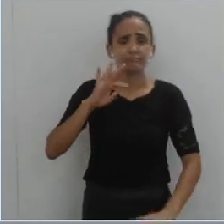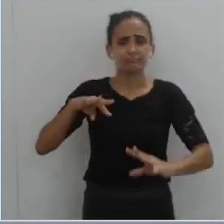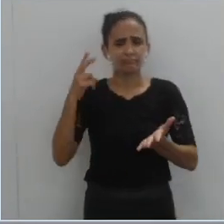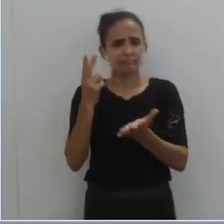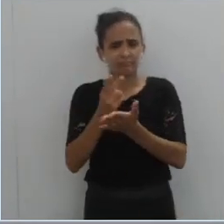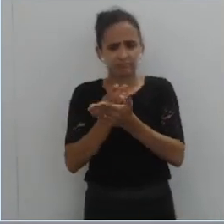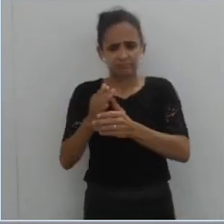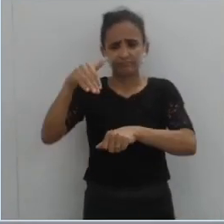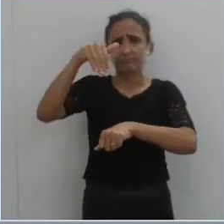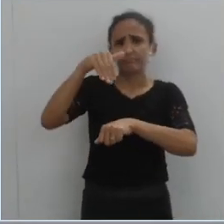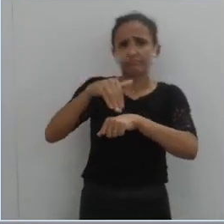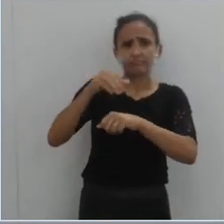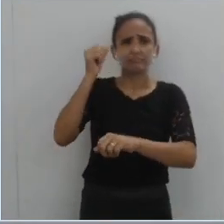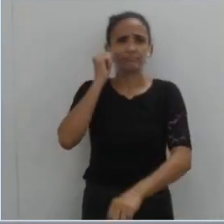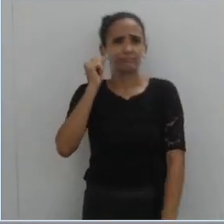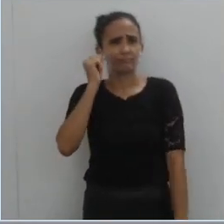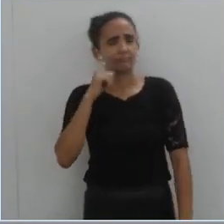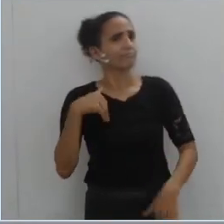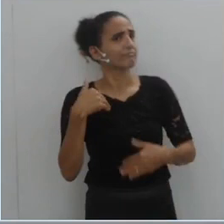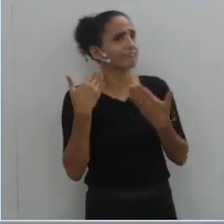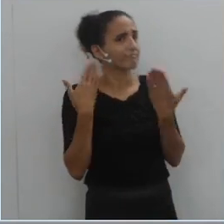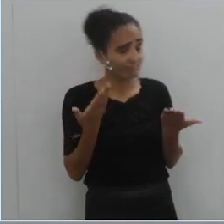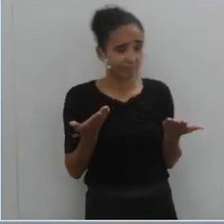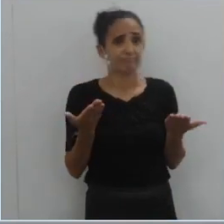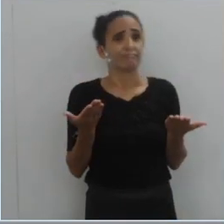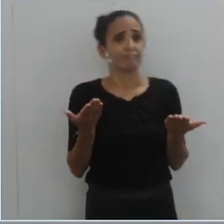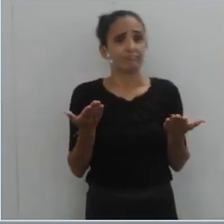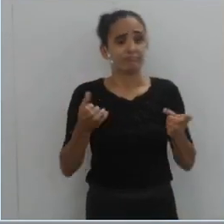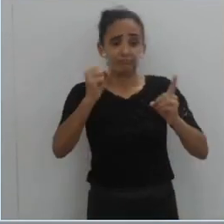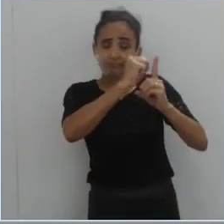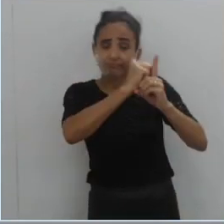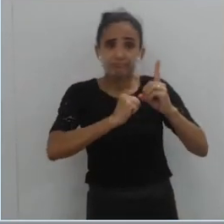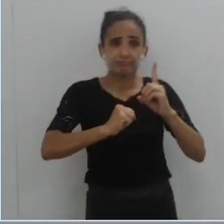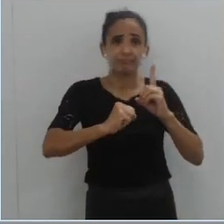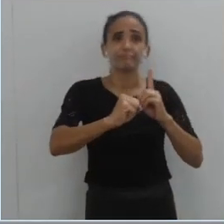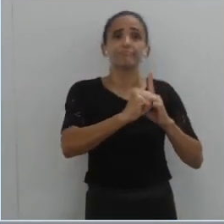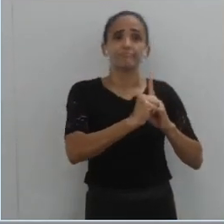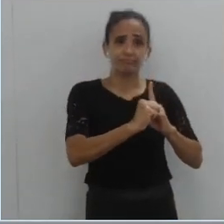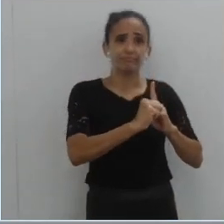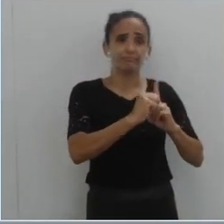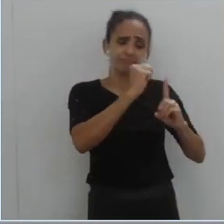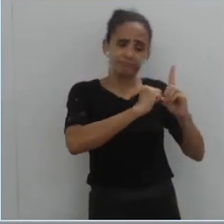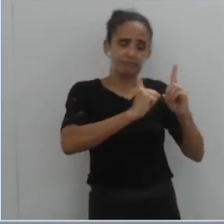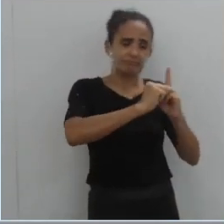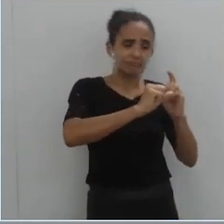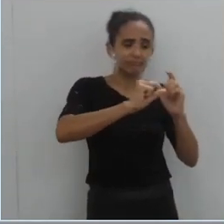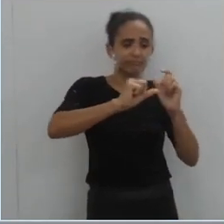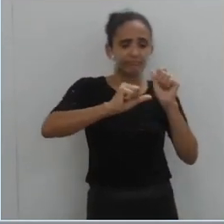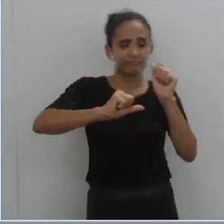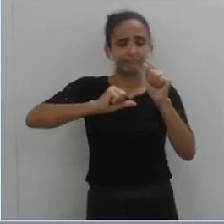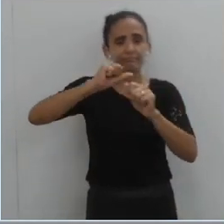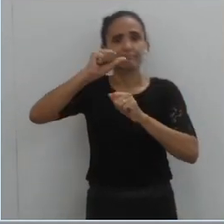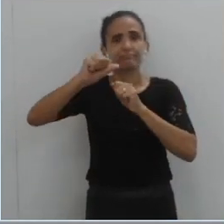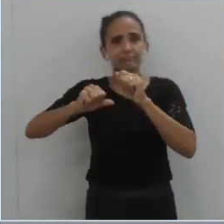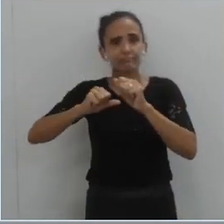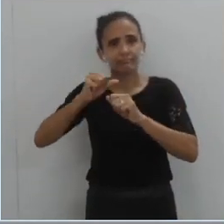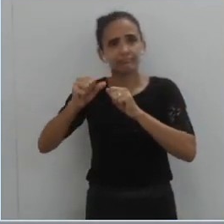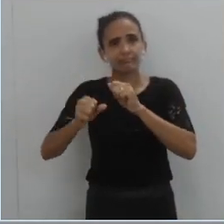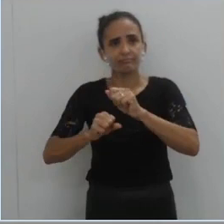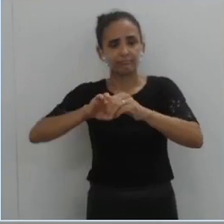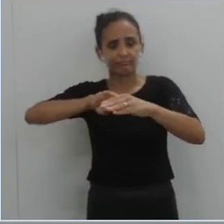Então veja que a sociedade, ela muda os costumes com o tempo,